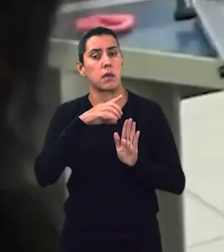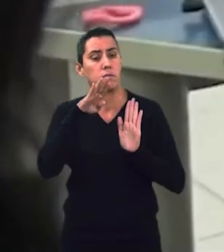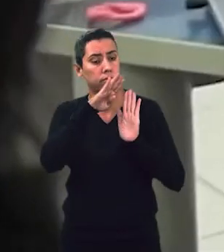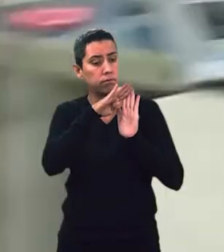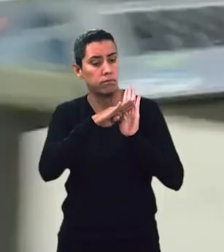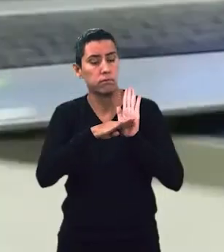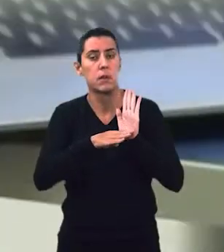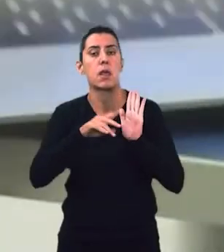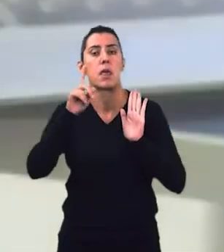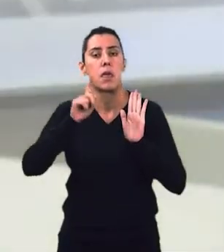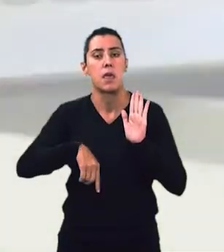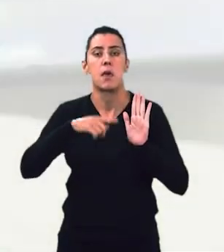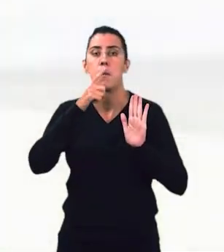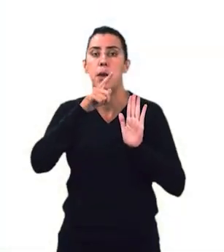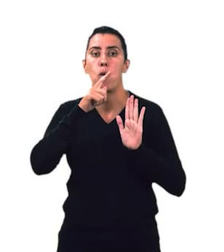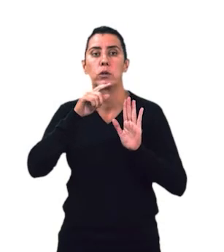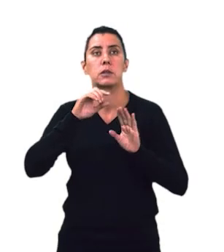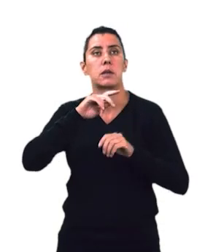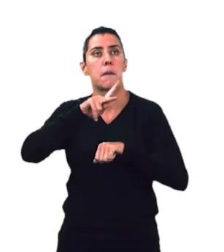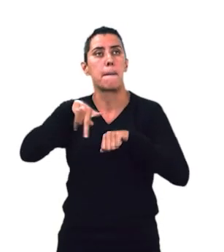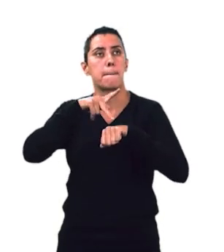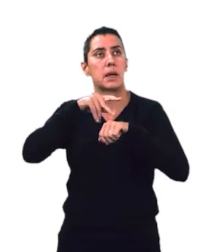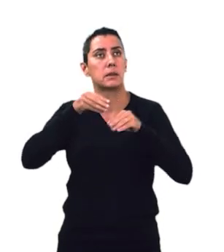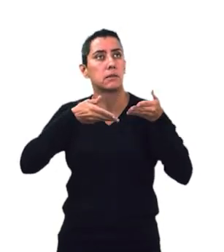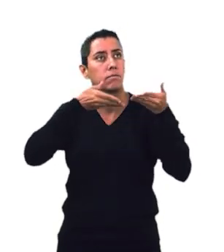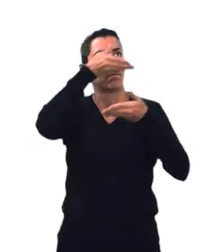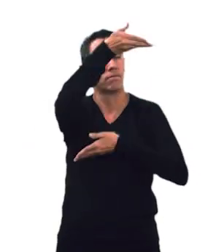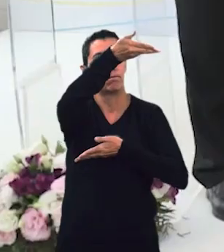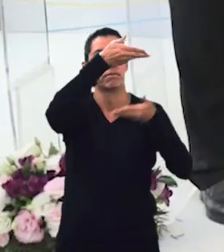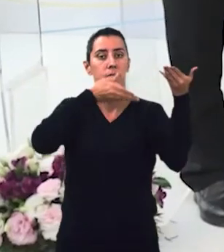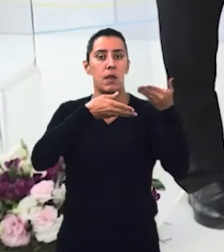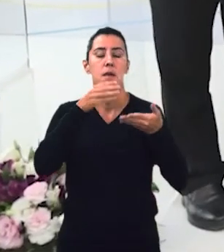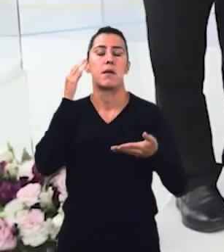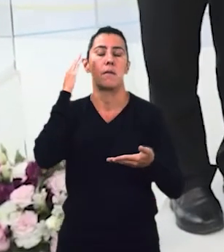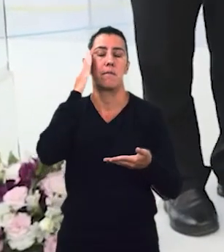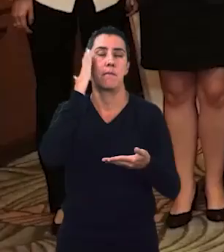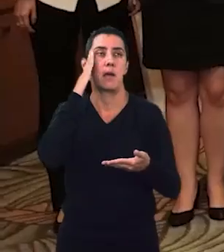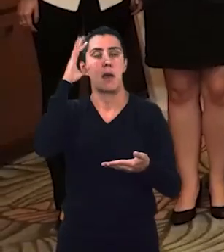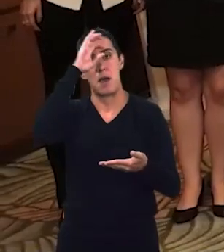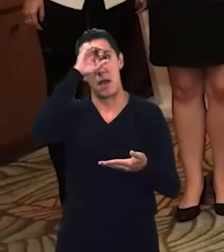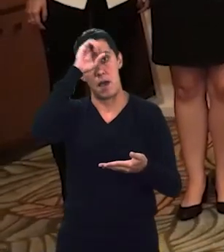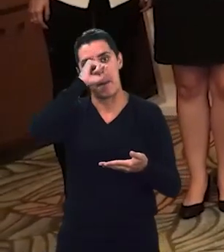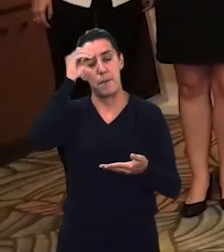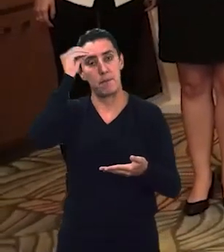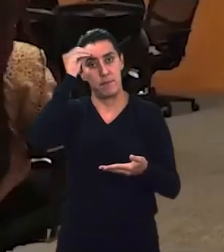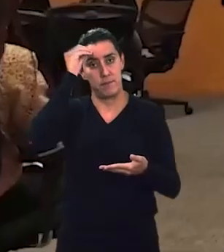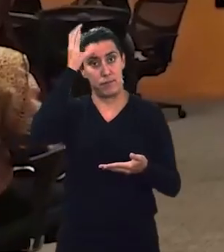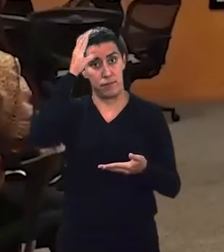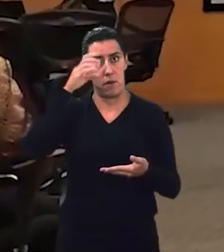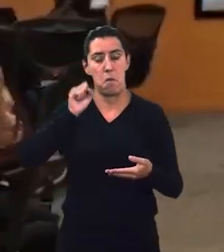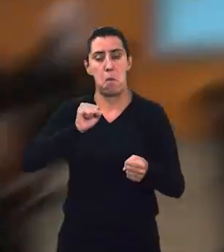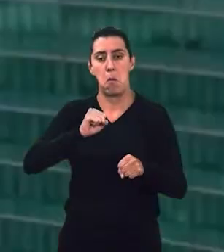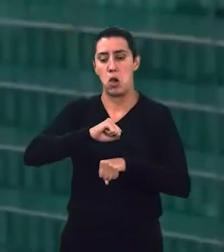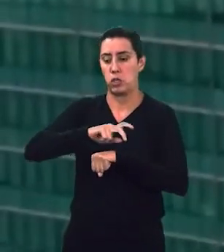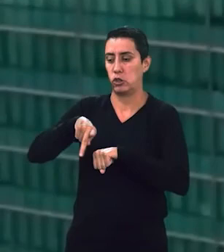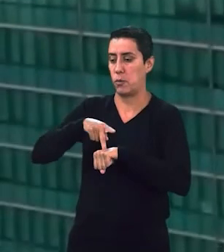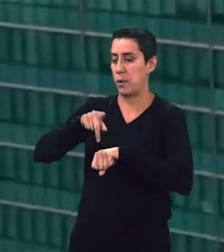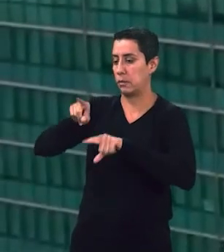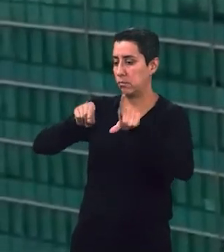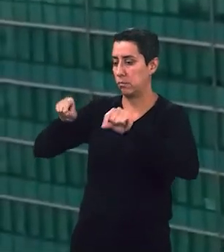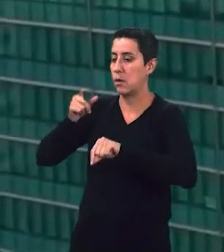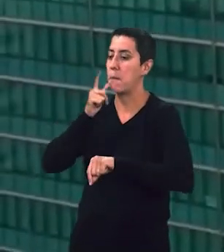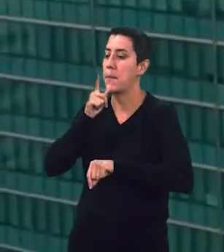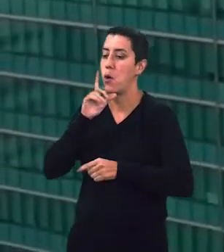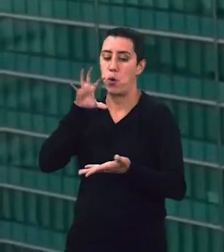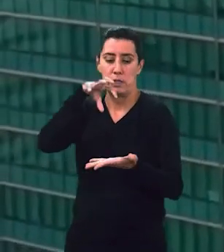o programa de intercâmbio da Huawei, o Seeds for the Future. Nele, estudantes de vários países são selecionados para conhecer a sede global